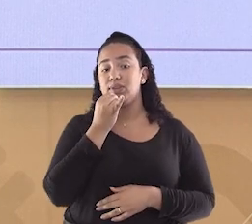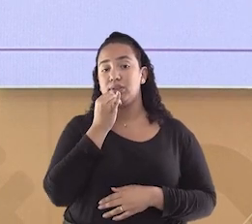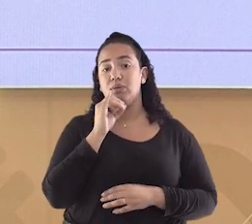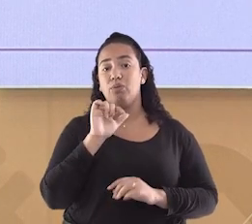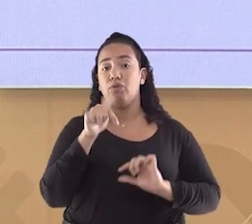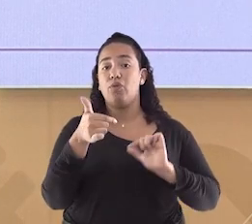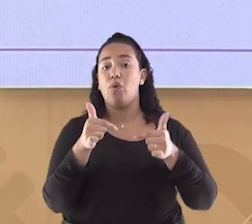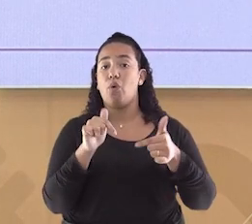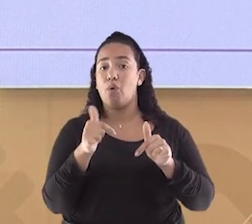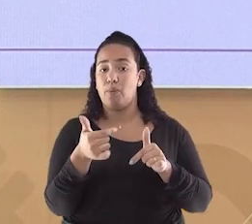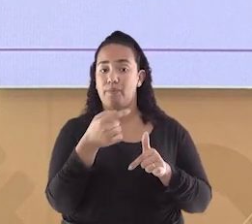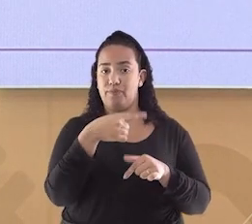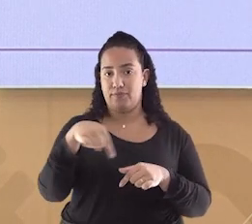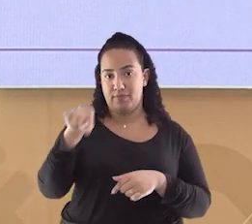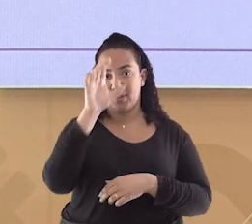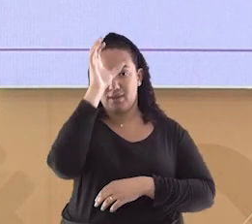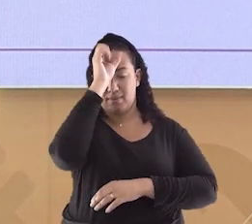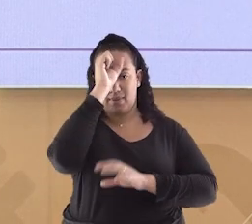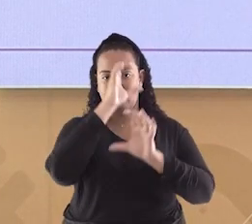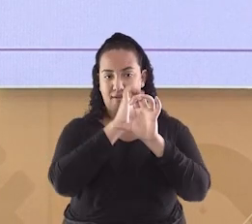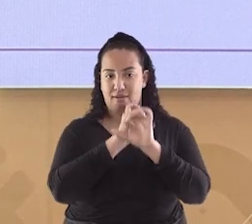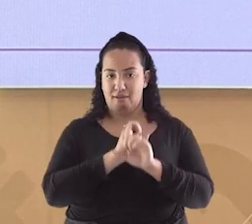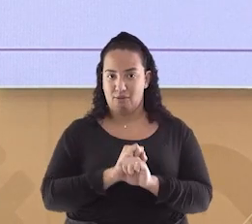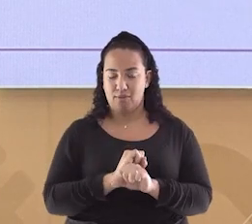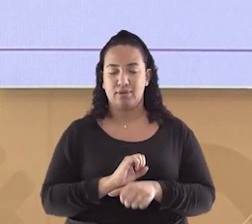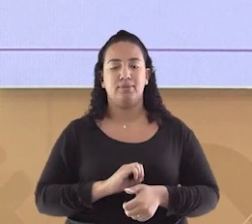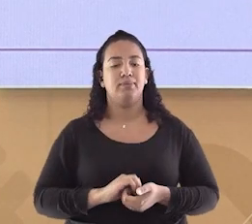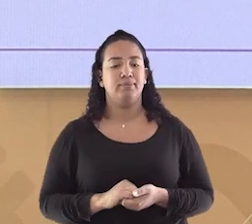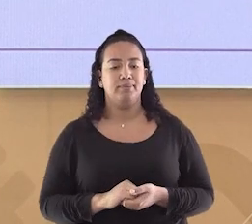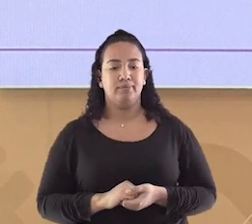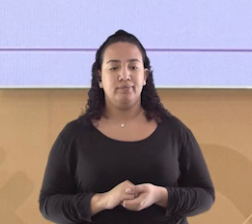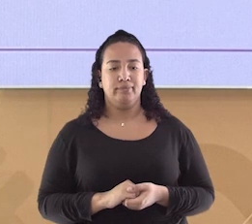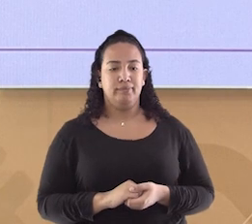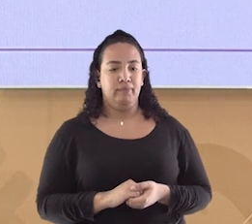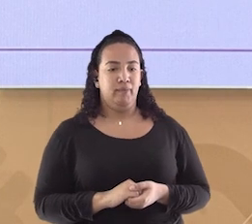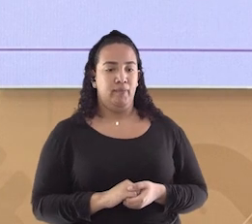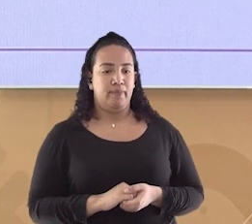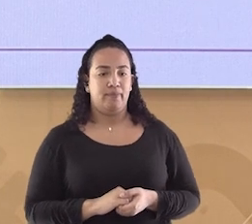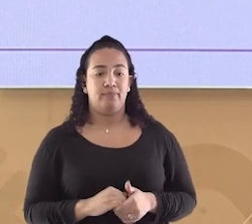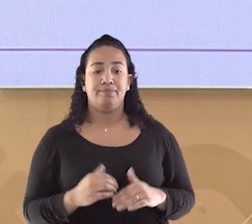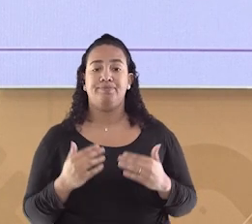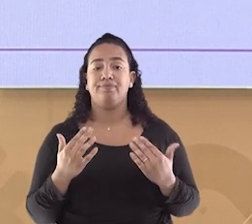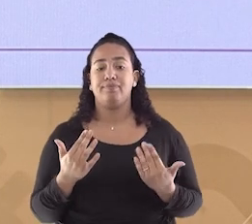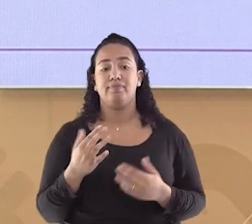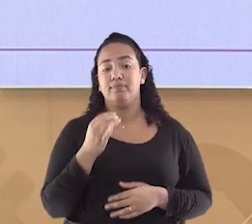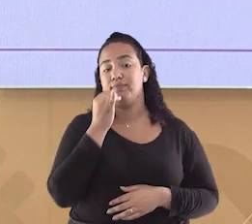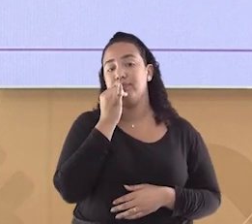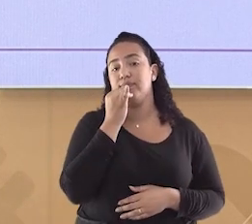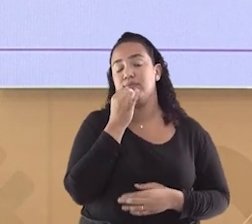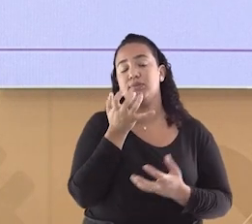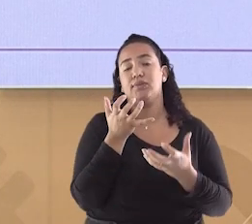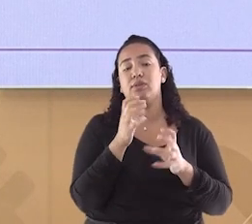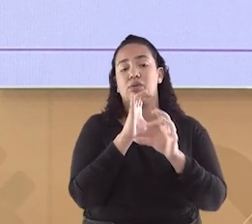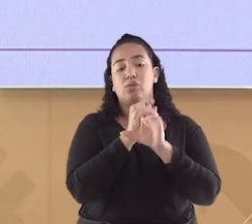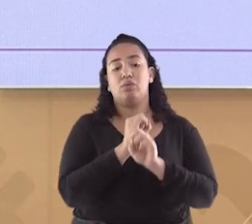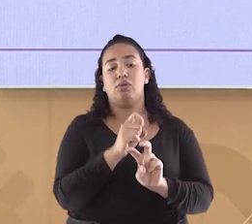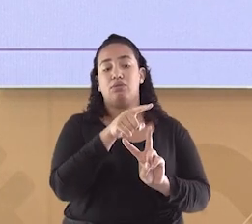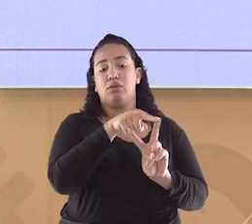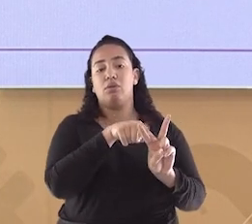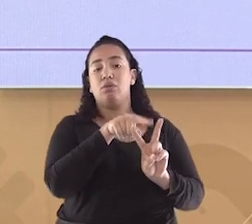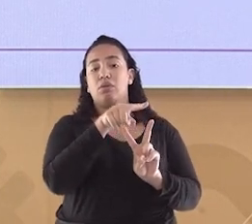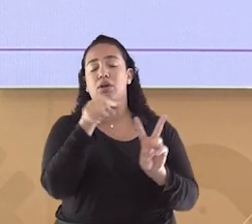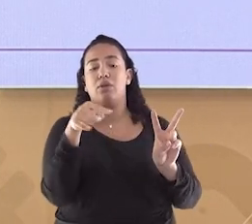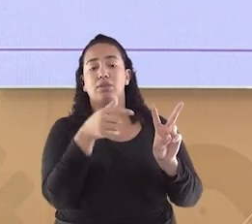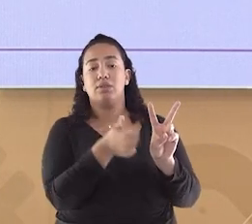para aprendermos a calcular uma raiz quadrada? Vamos supor que eu queira calcular a raiz quadrada de